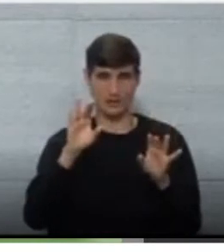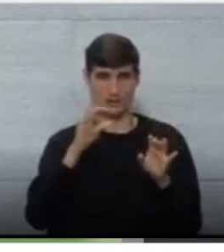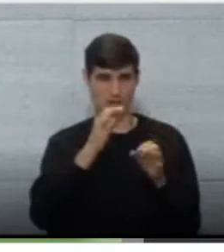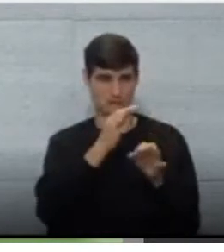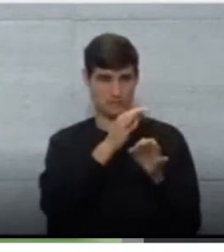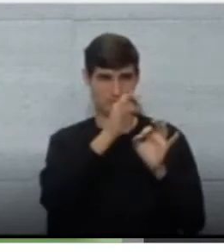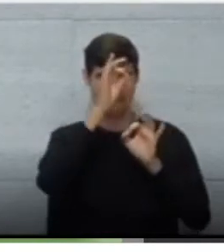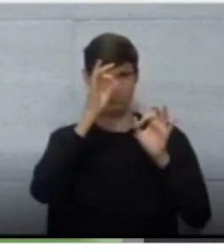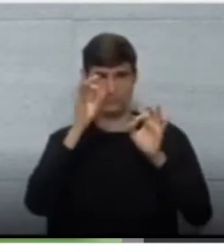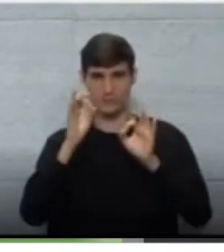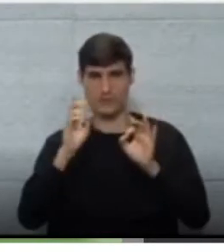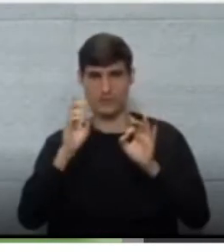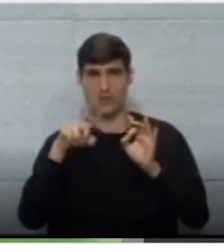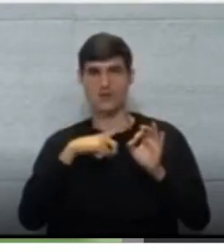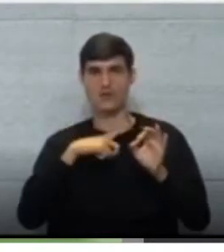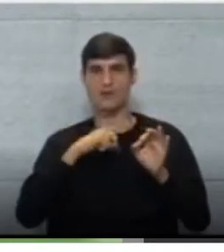estava